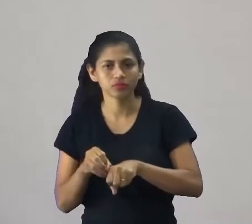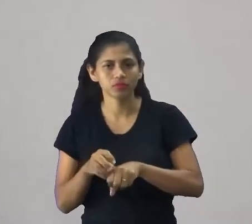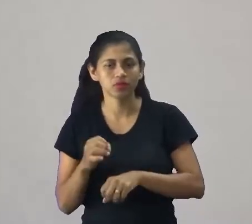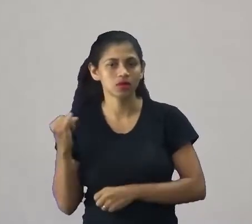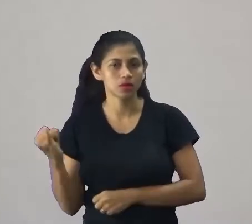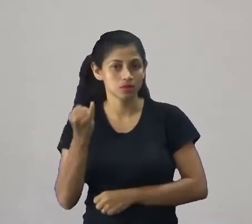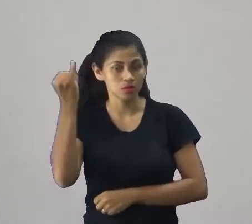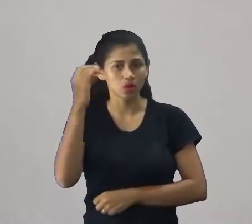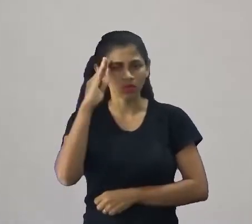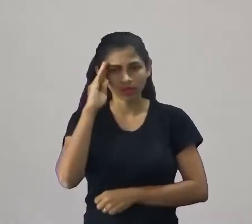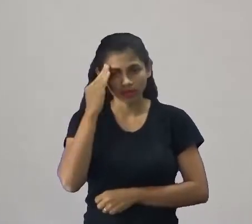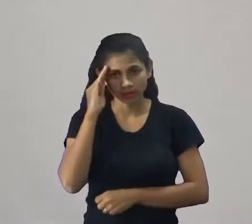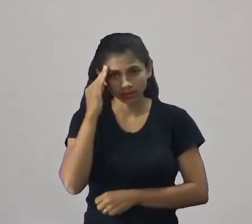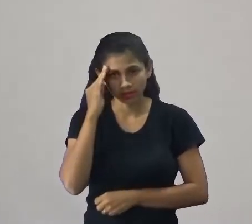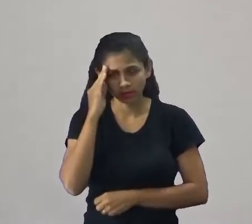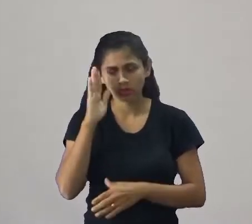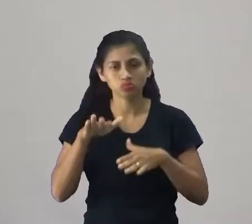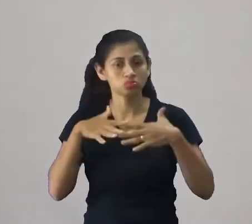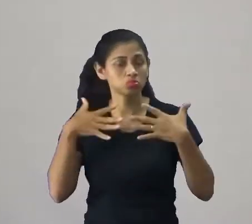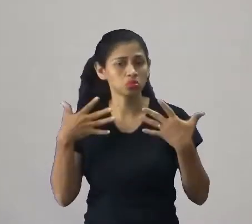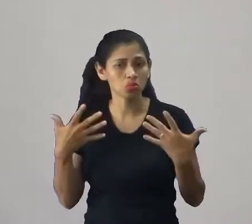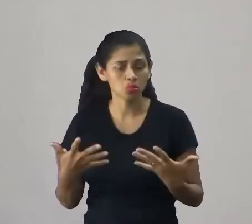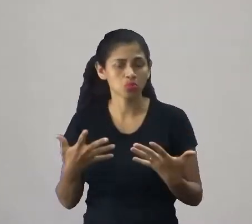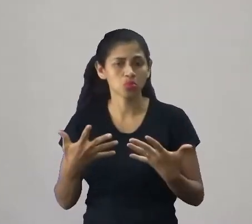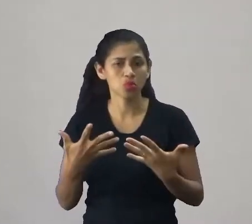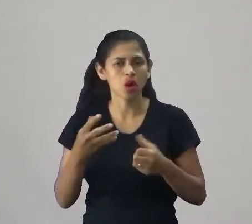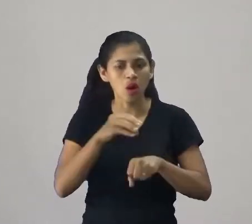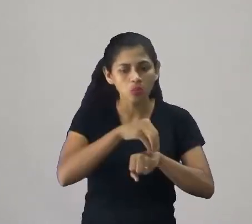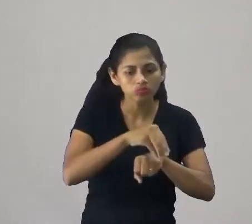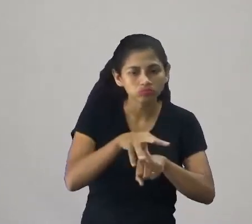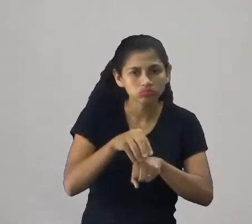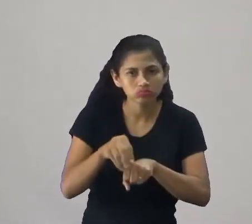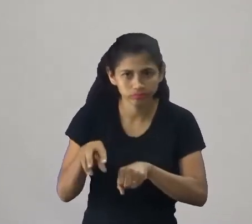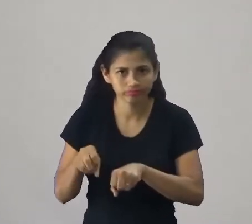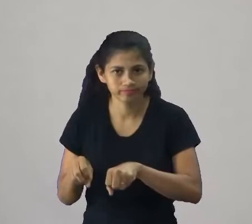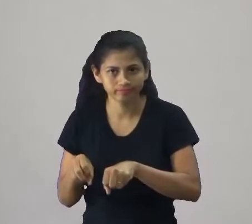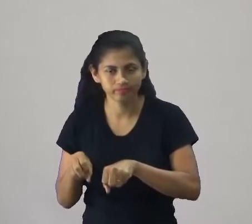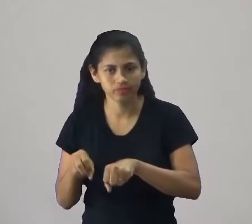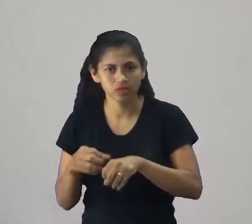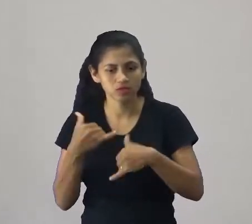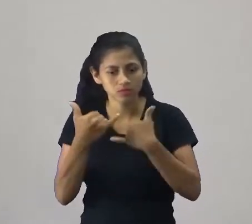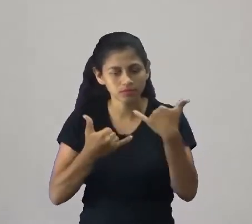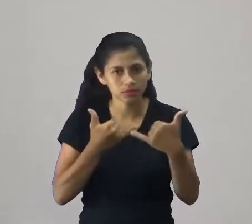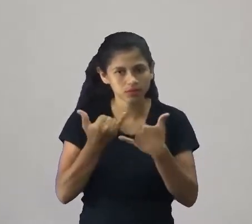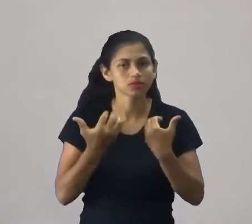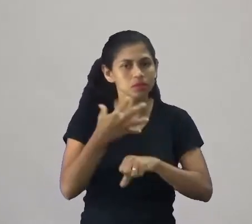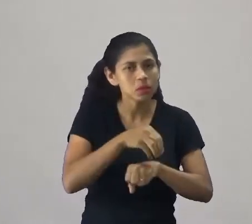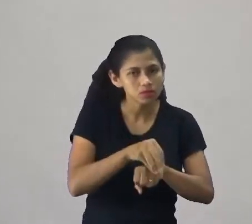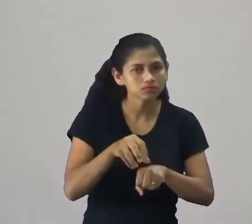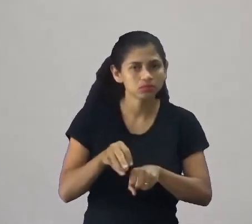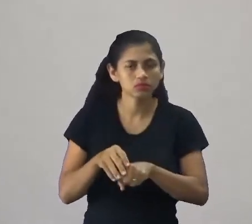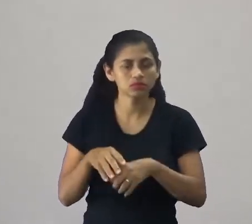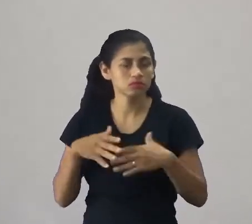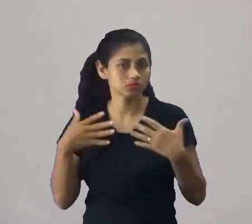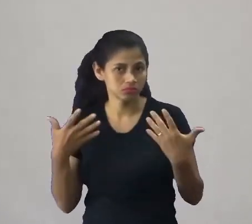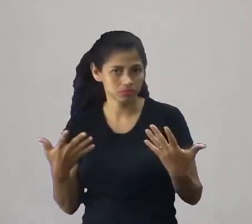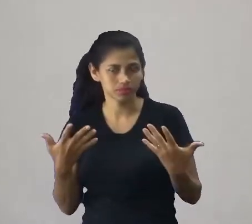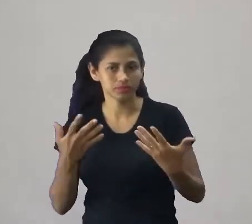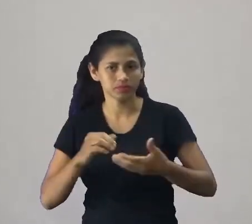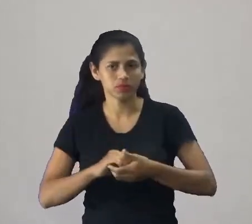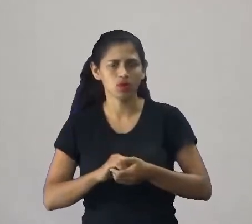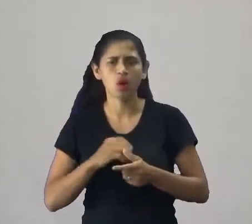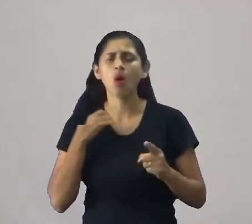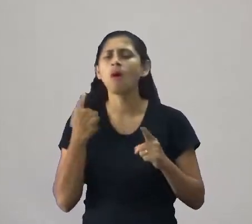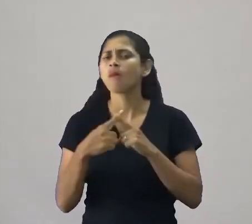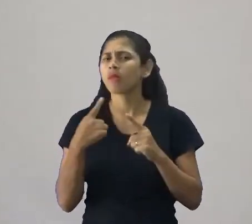gente entender quais as mensagens que determinadas brincadeiras querem passar. A gente consegue compreender isso e tentando identificar de tipo, por que eu